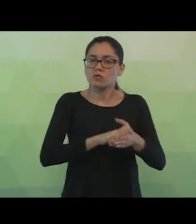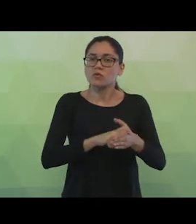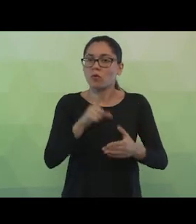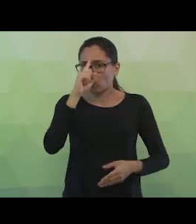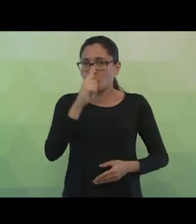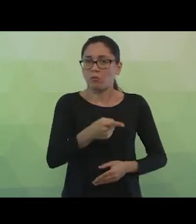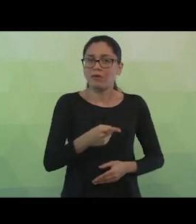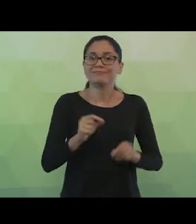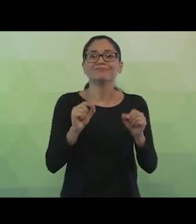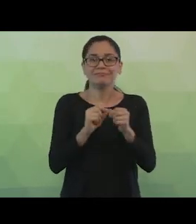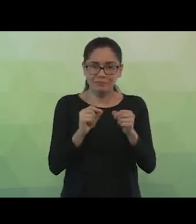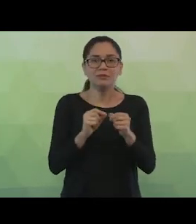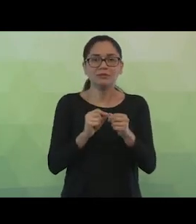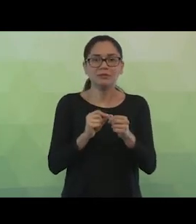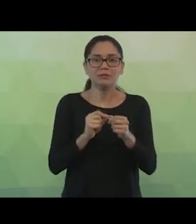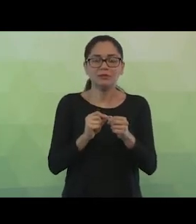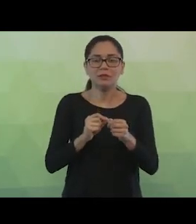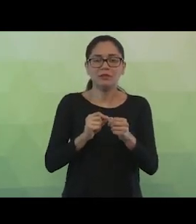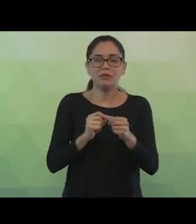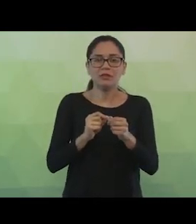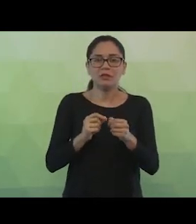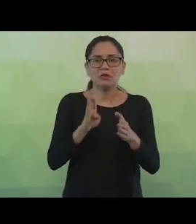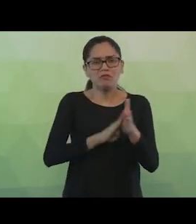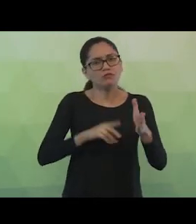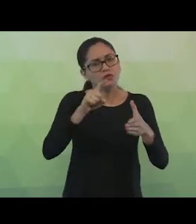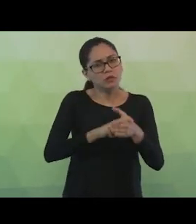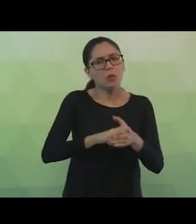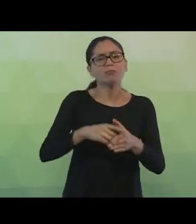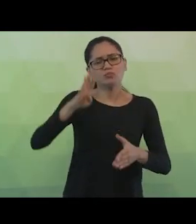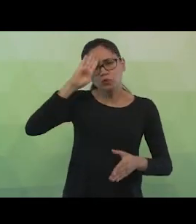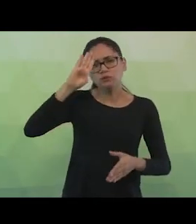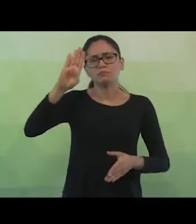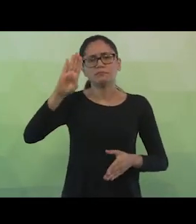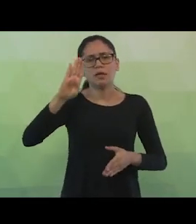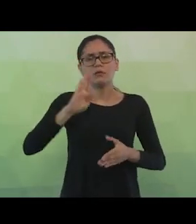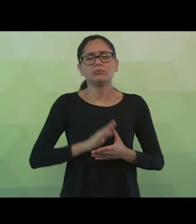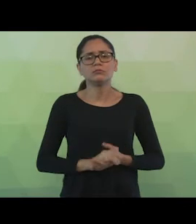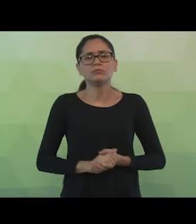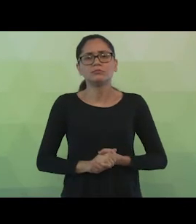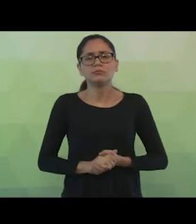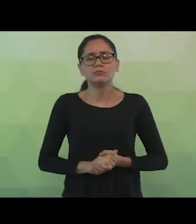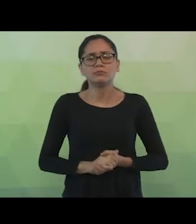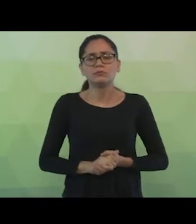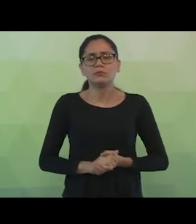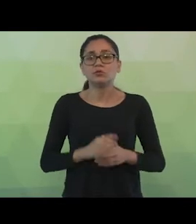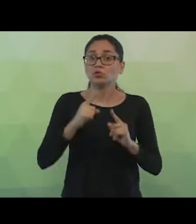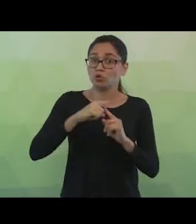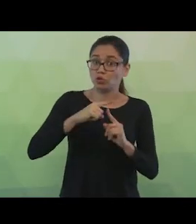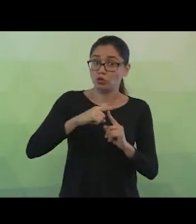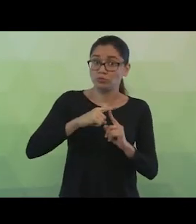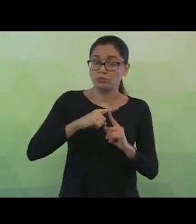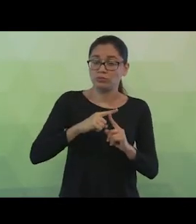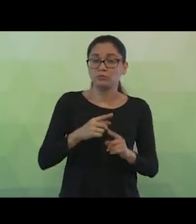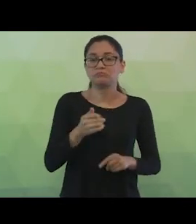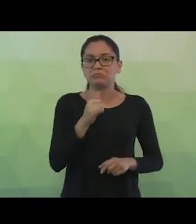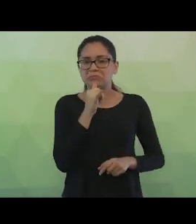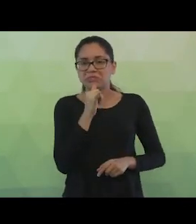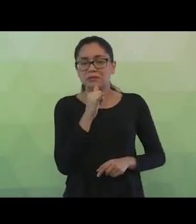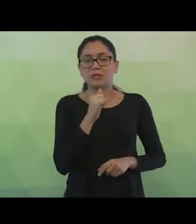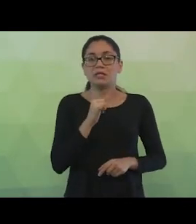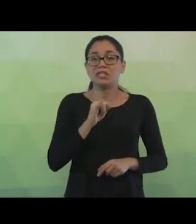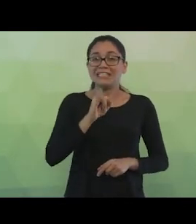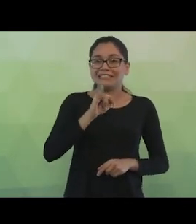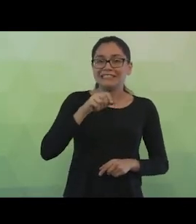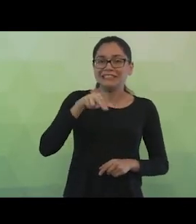executados. Essa função principal pode ser de algum tipo, como por exemplo, int para